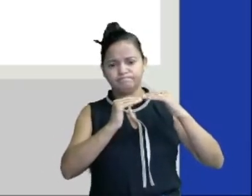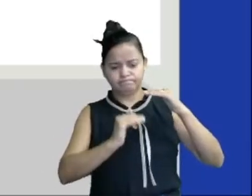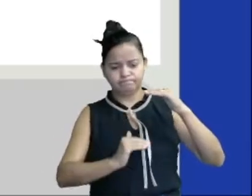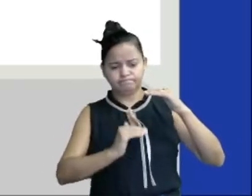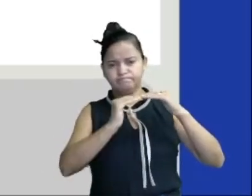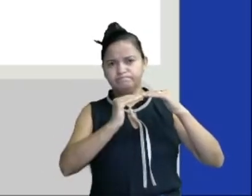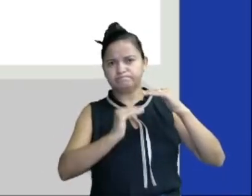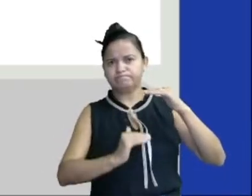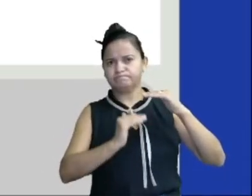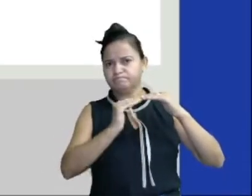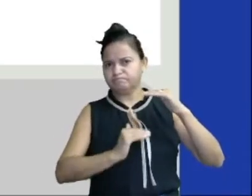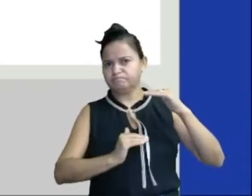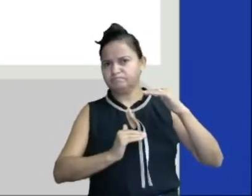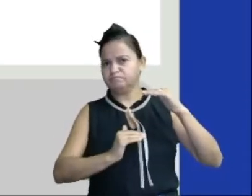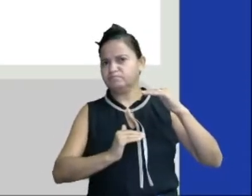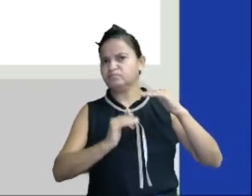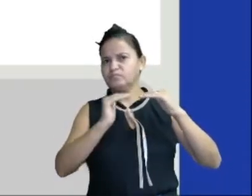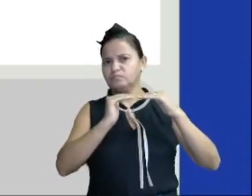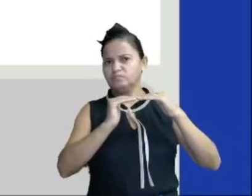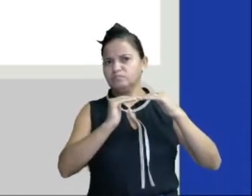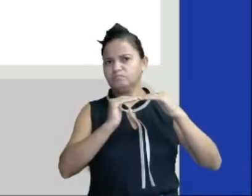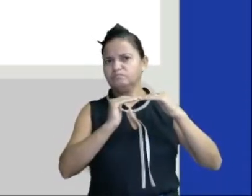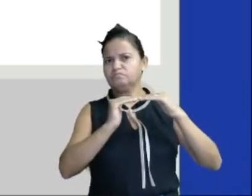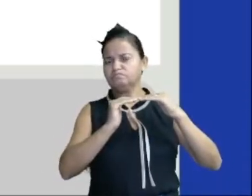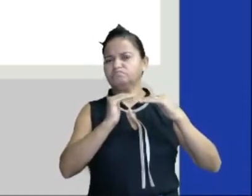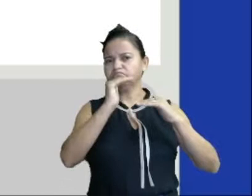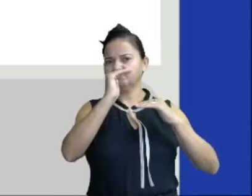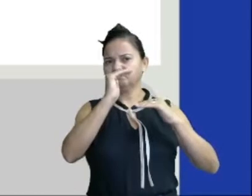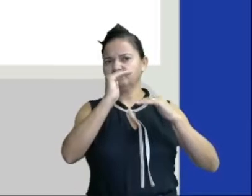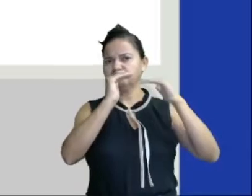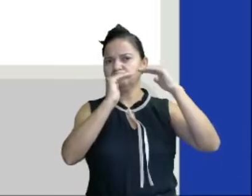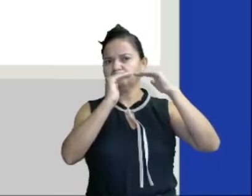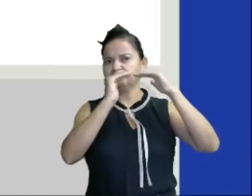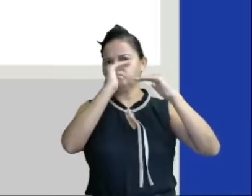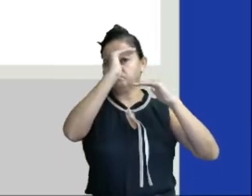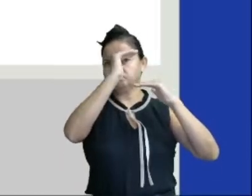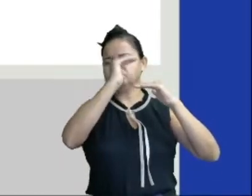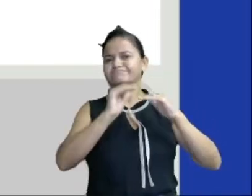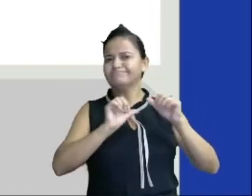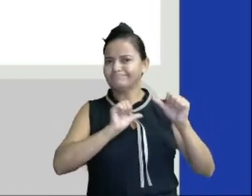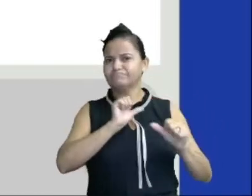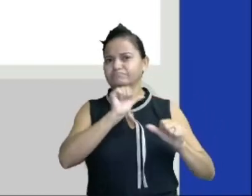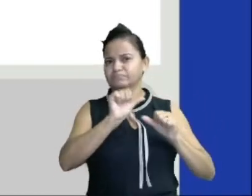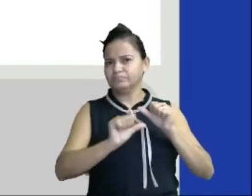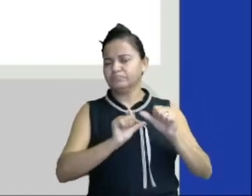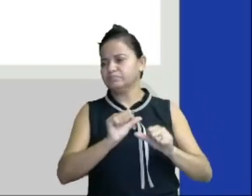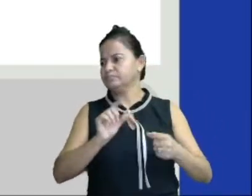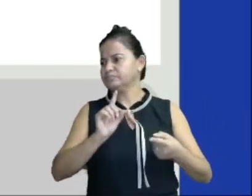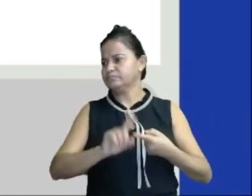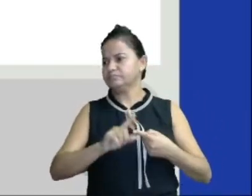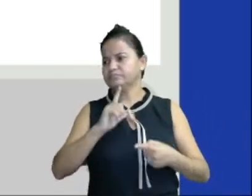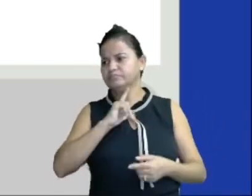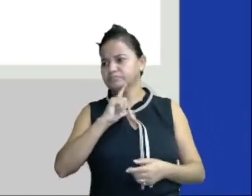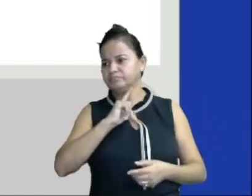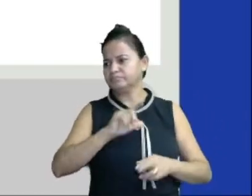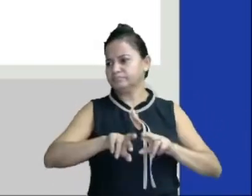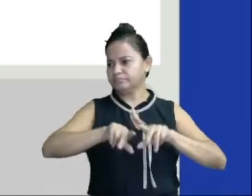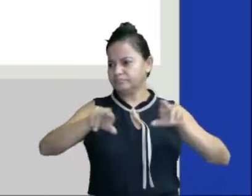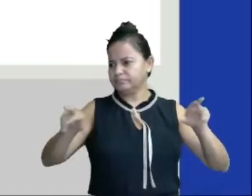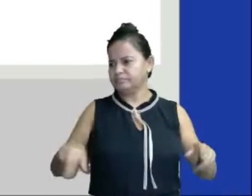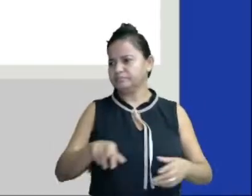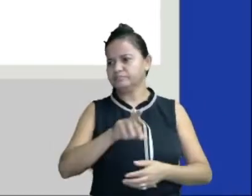em matéria orgânica, né? Eles são mais ricos em matéria inorgânica, que o que a gente chama de minerais,